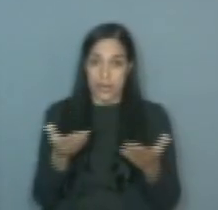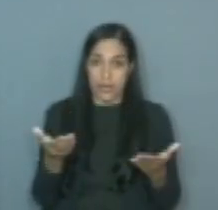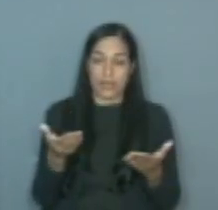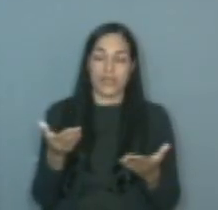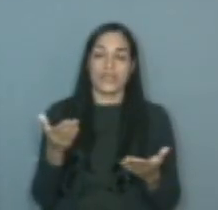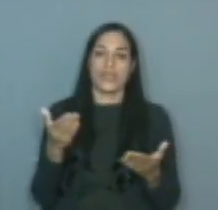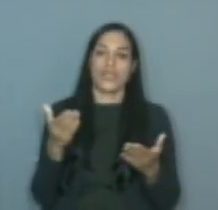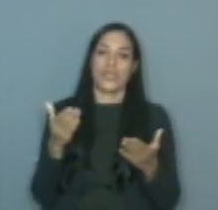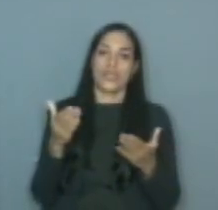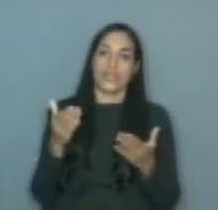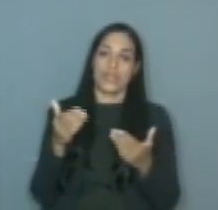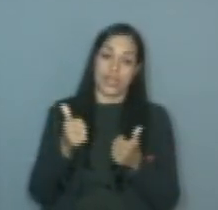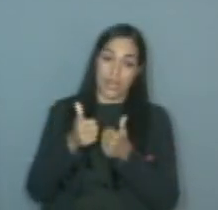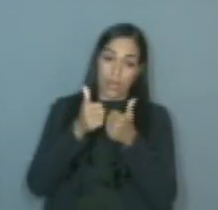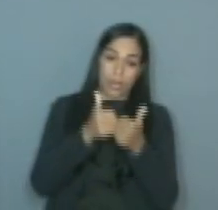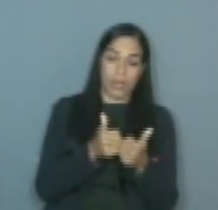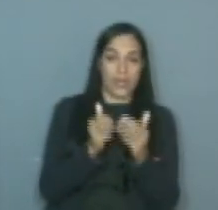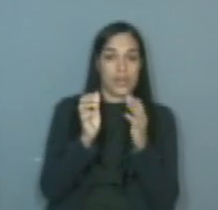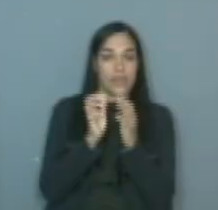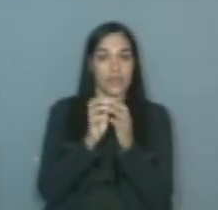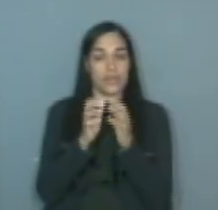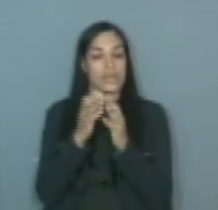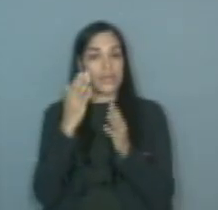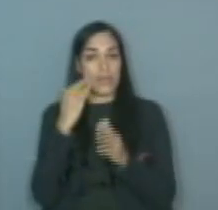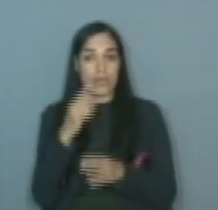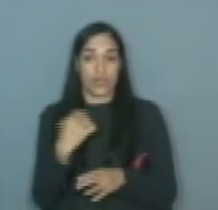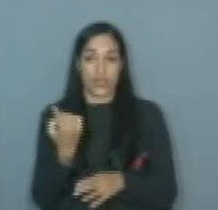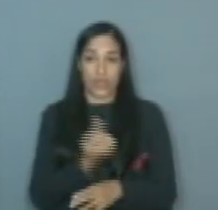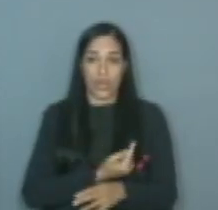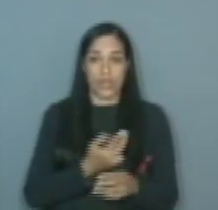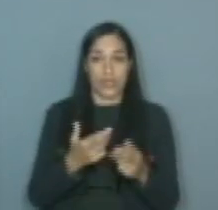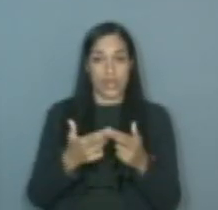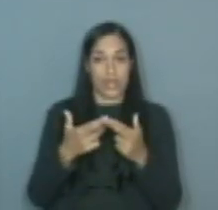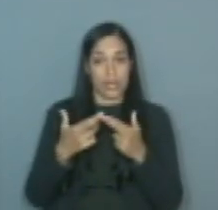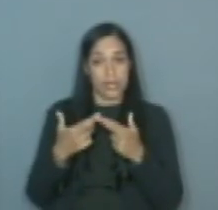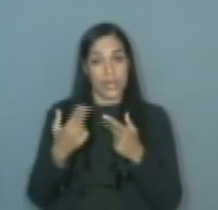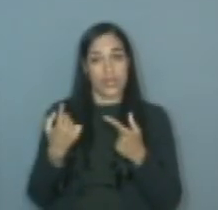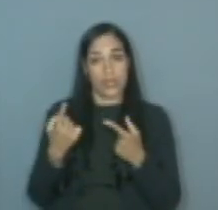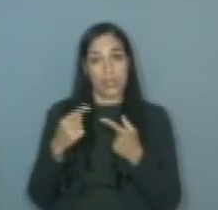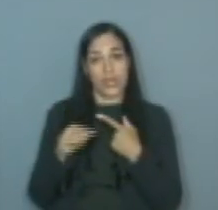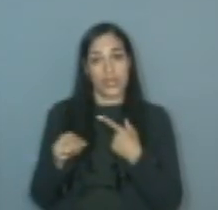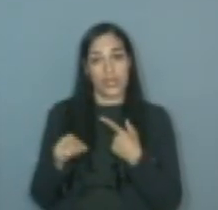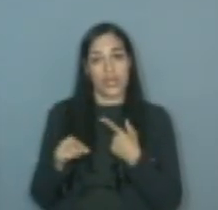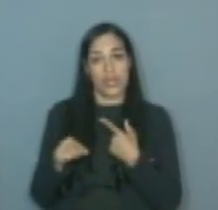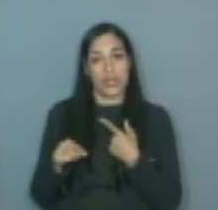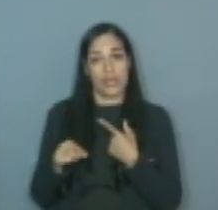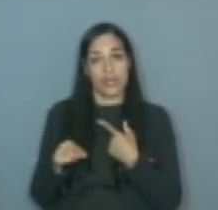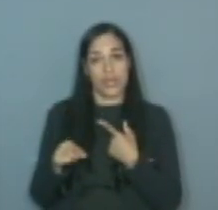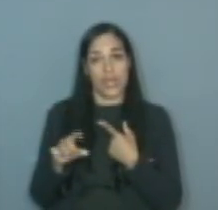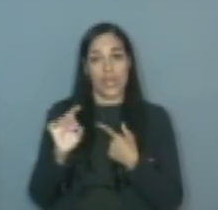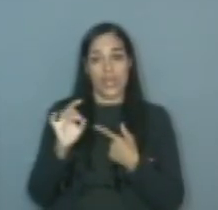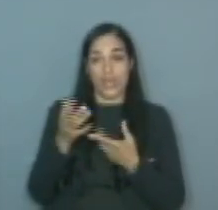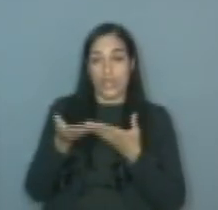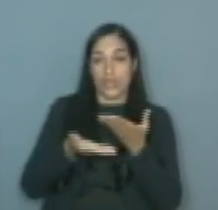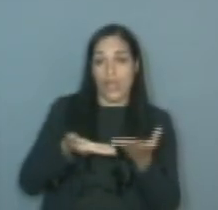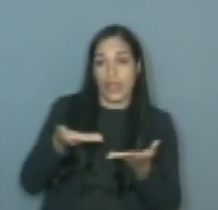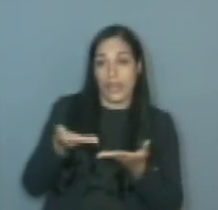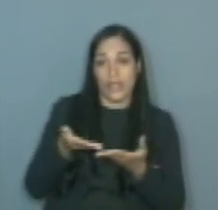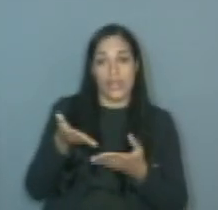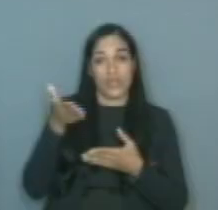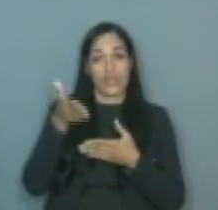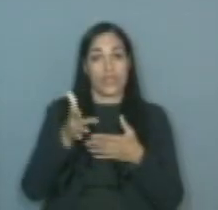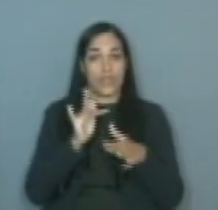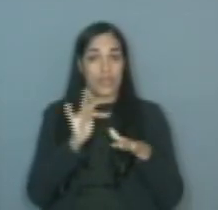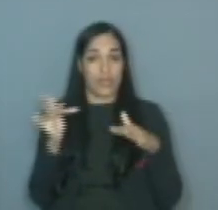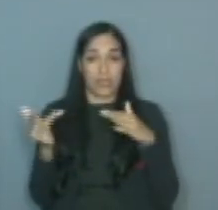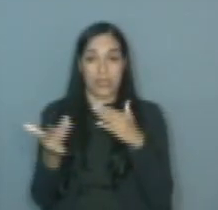nos acompanham, sabem que os nossos requerimentos aqui da oposição só são atendidos quando a gente vai para a rede